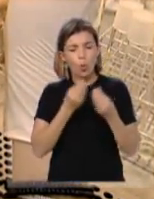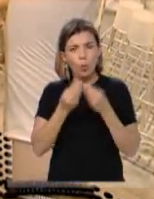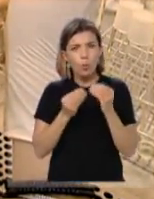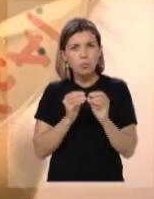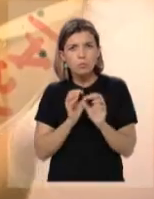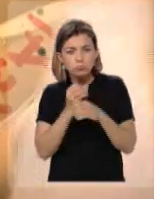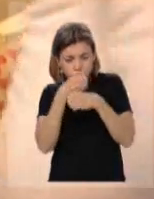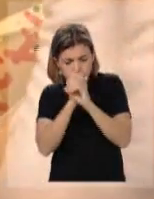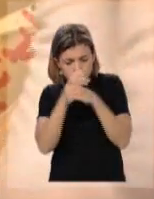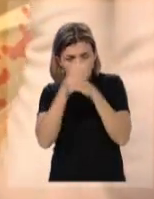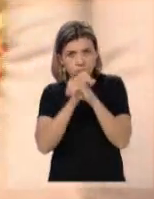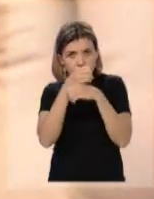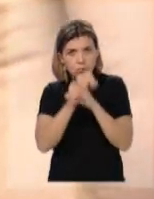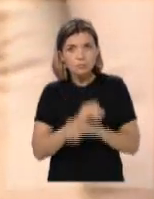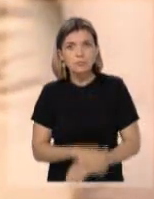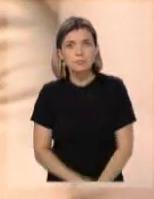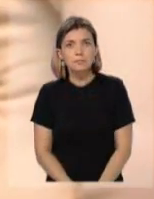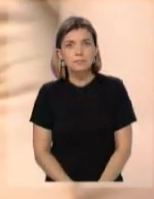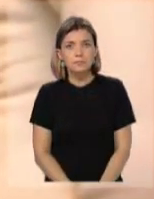cultura para as células.